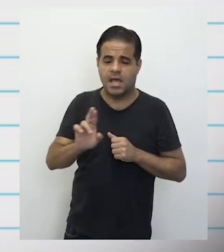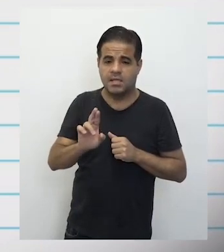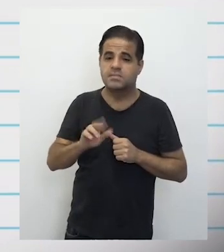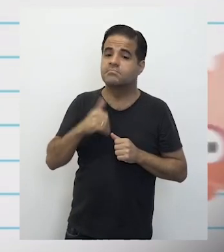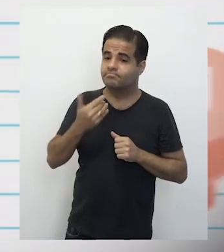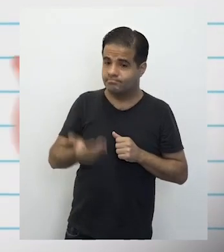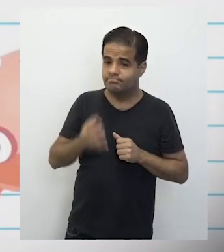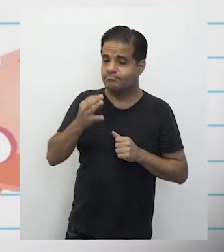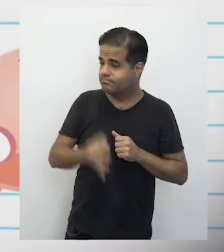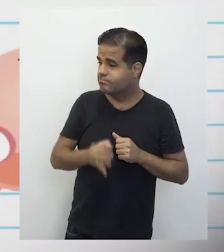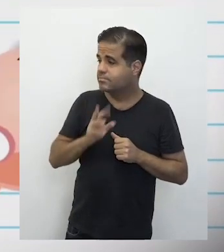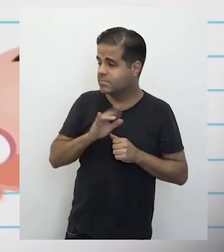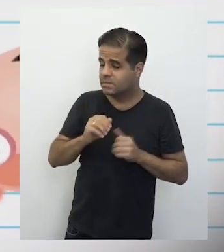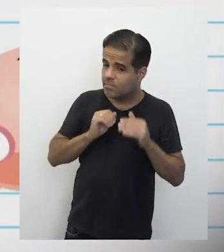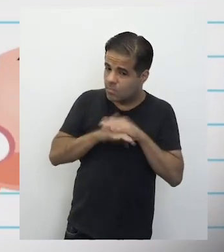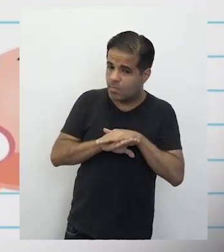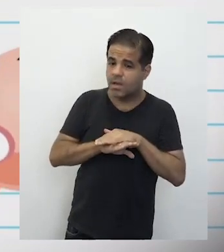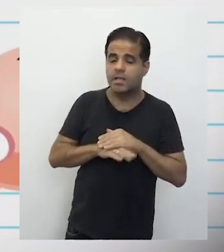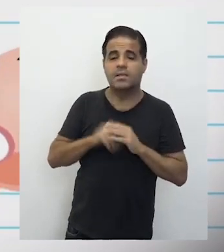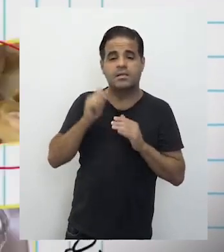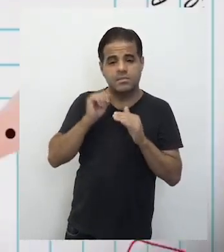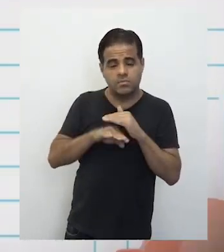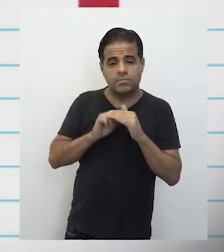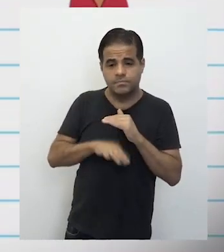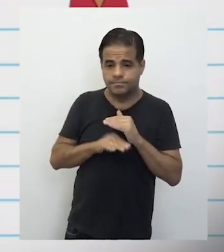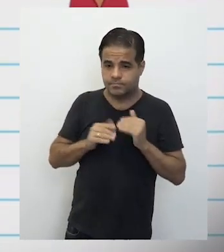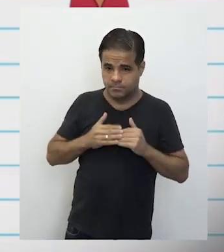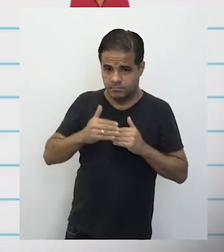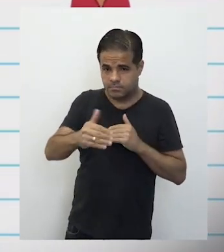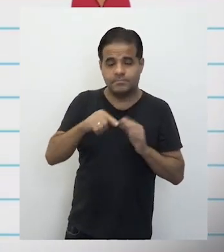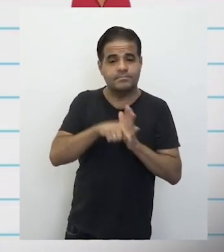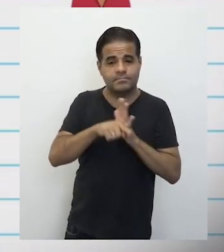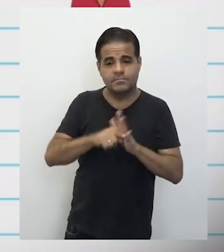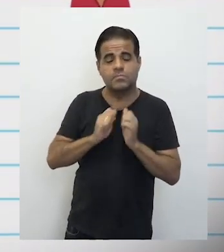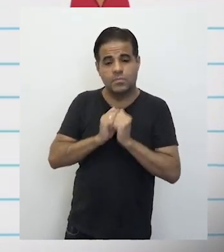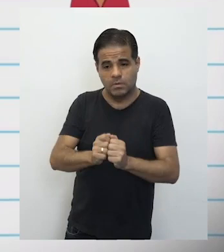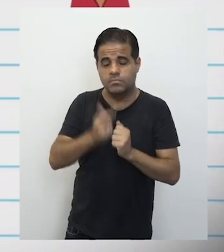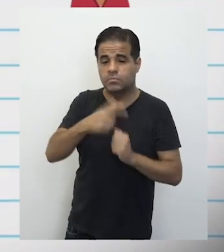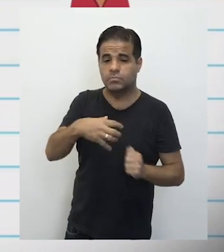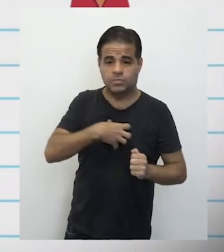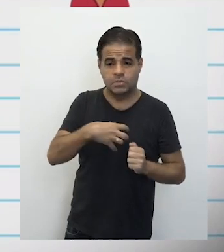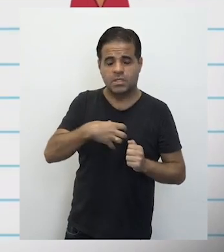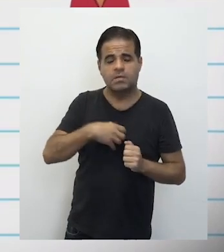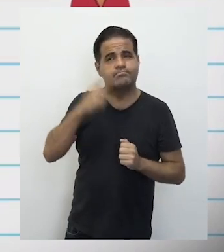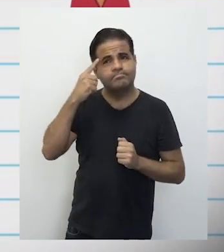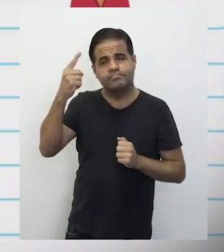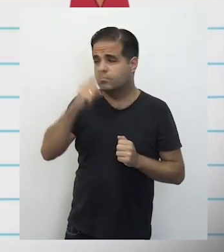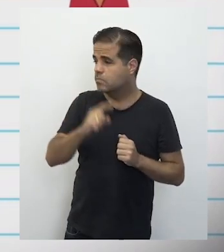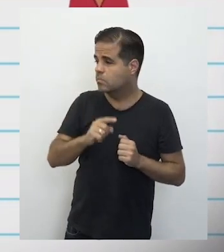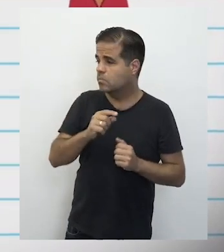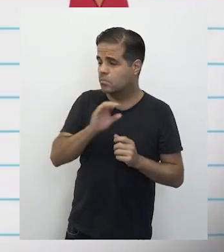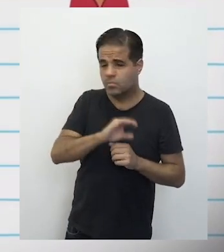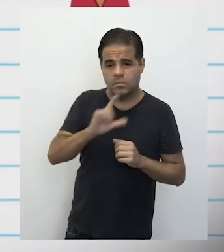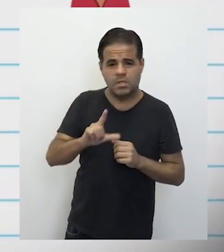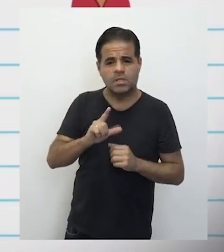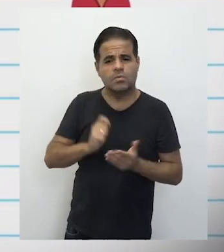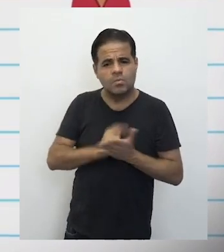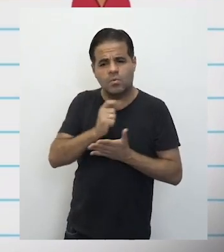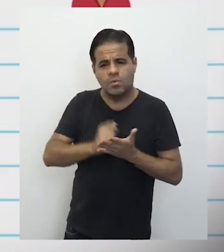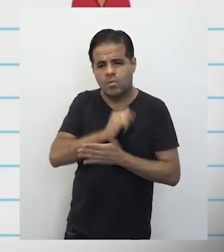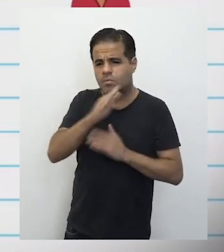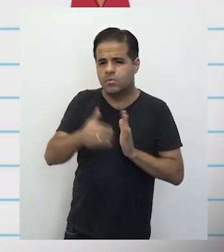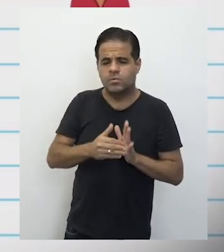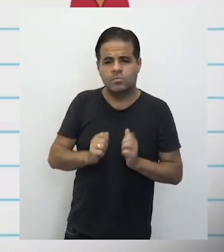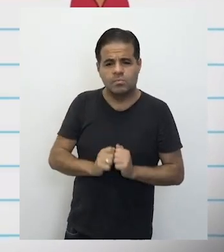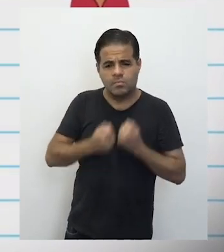é isso o que ele vai guardar em seu cofrinho. Analisemos de outra forma. Vamos supor que um cliente compre todo o pão do